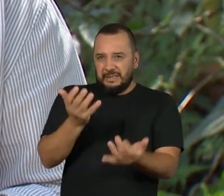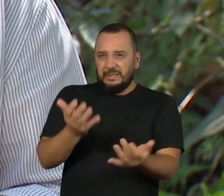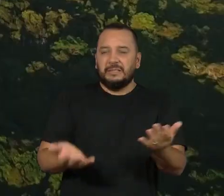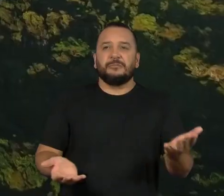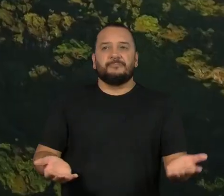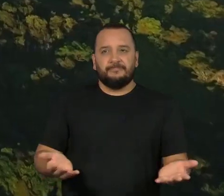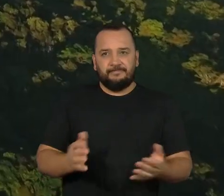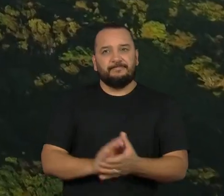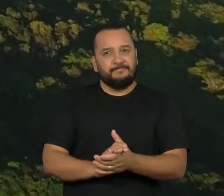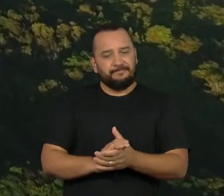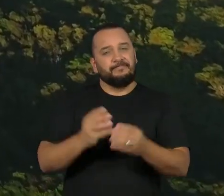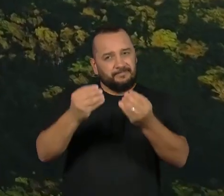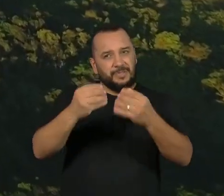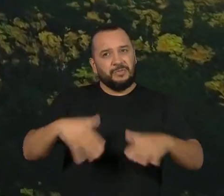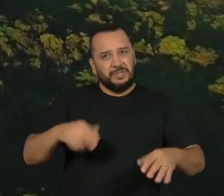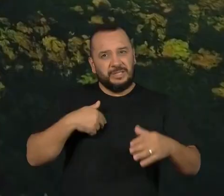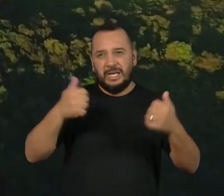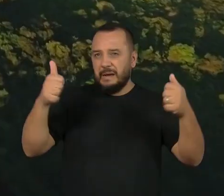do fogo.